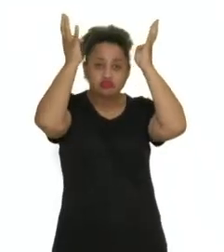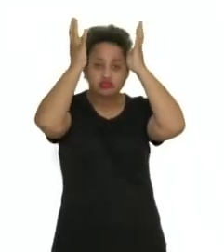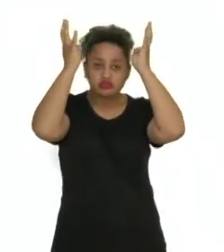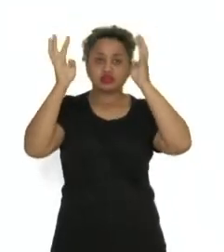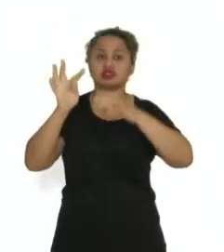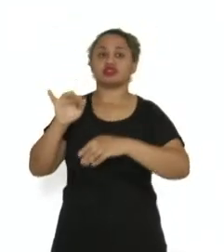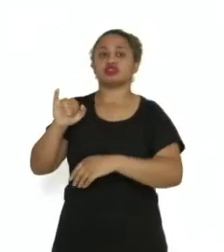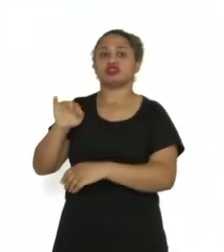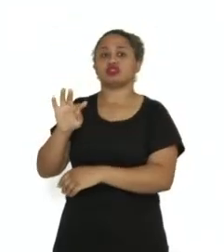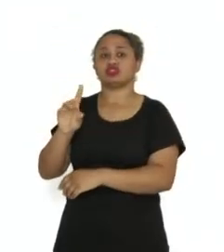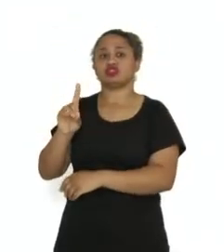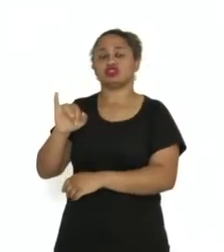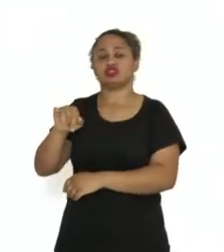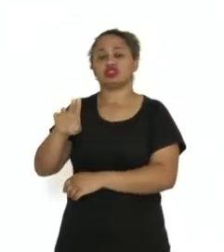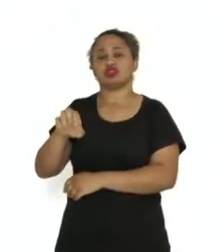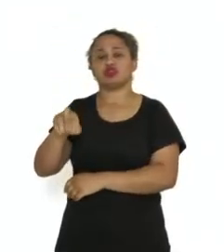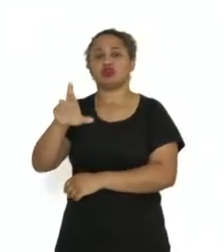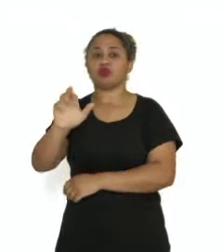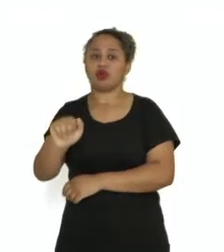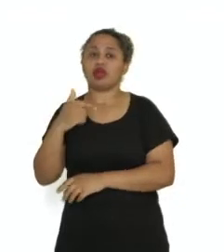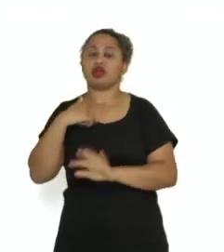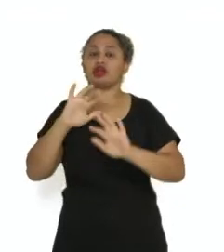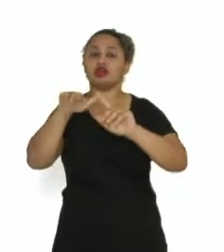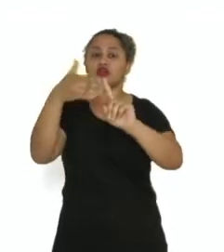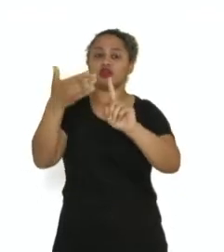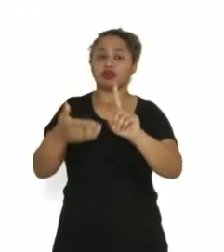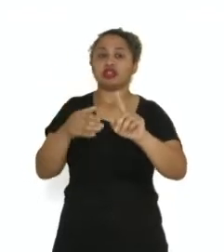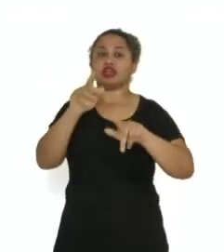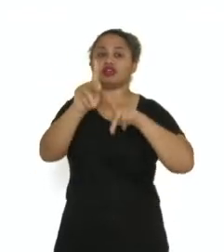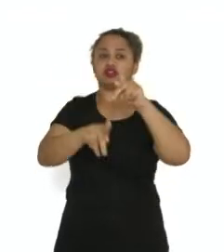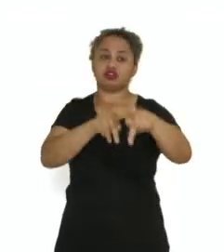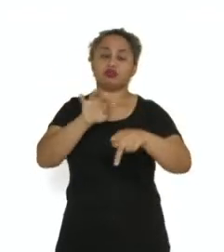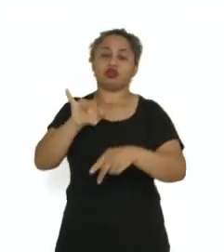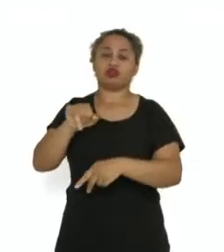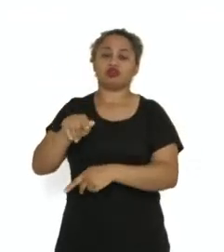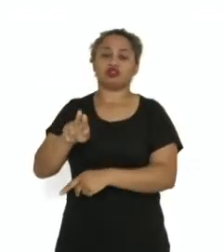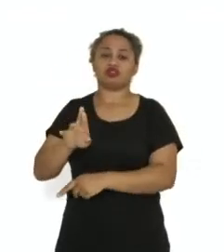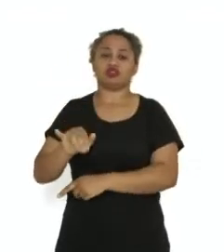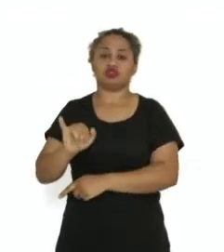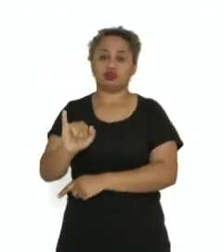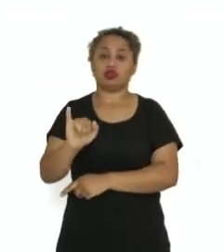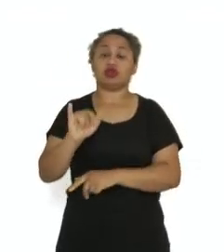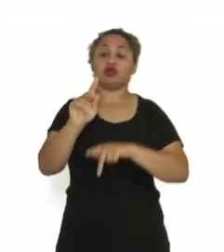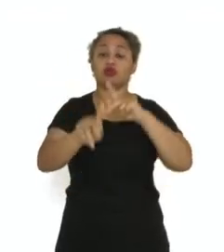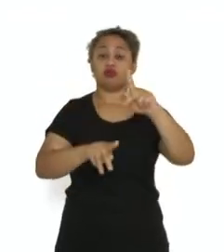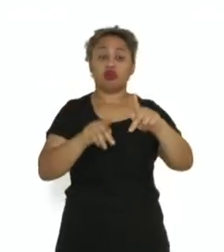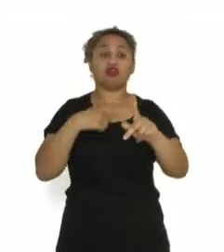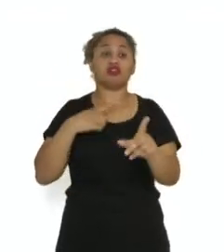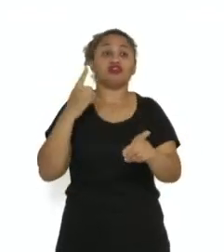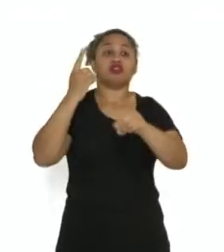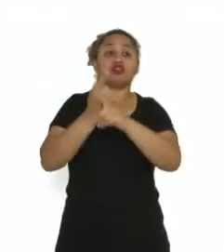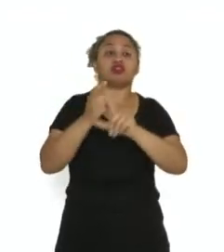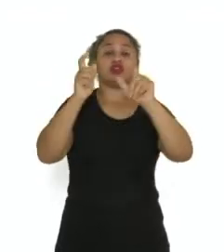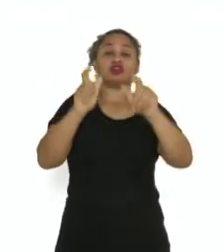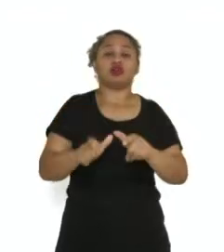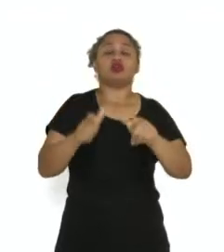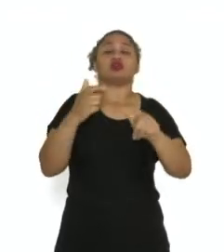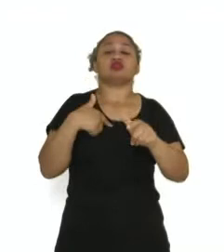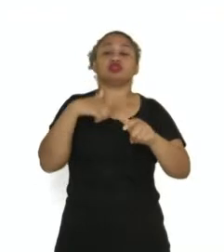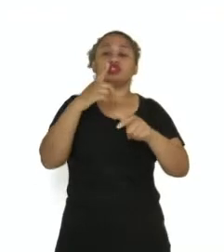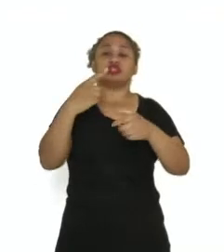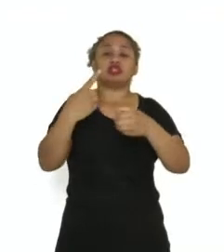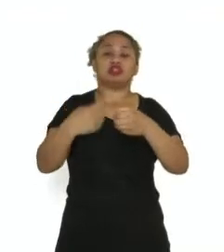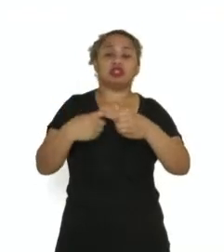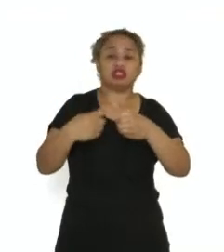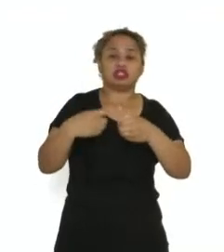povo Tingui, né, um dos povos indígenas encontrados na região de Curitiba, na região metropolitana de Curitiba. E